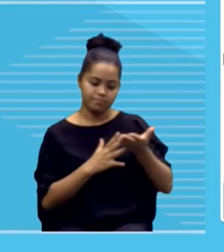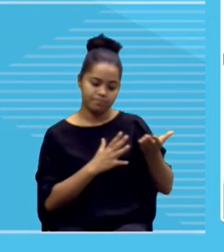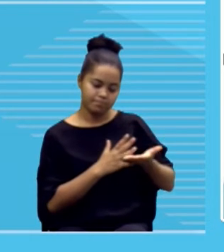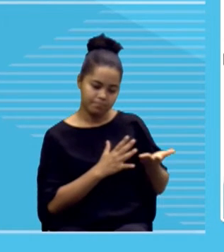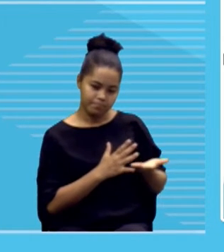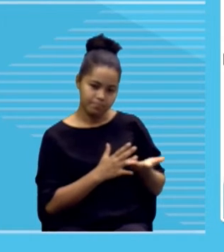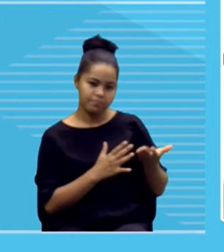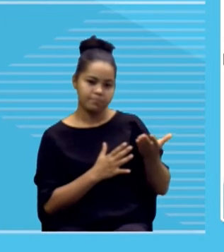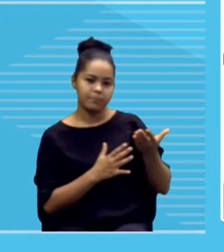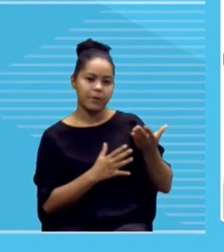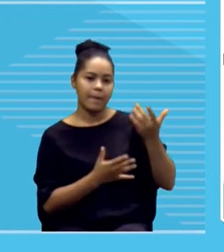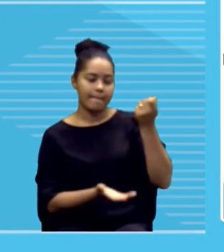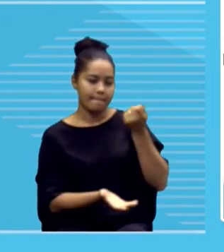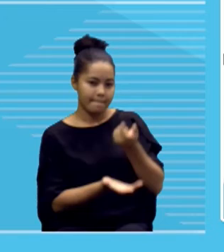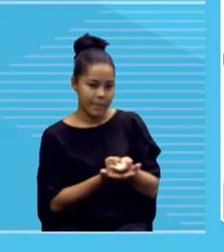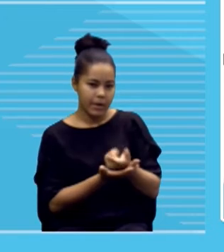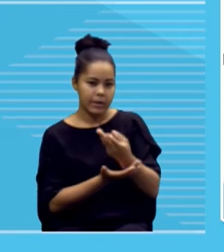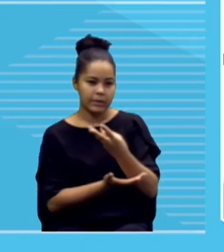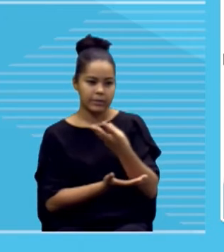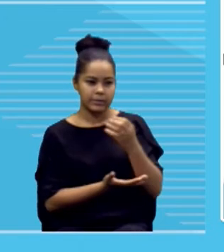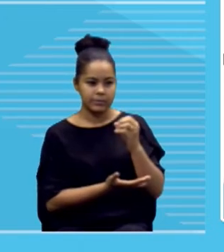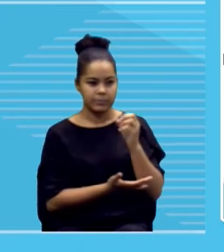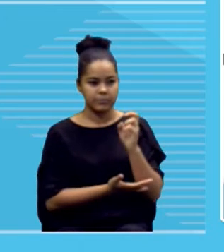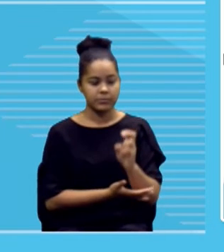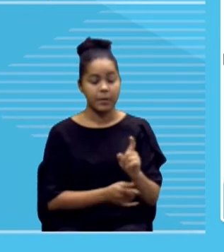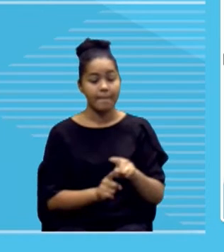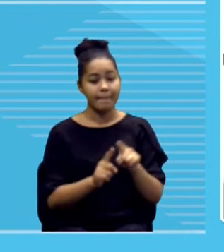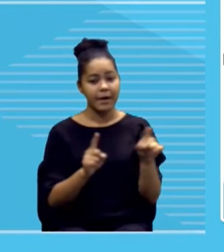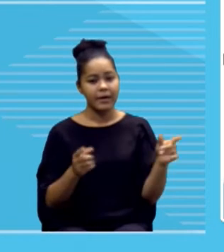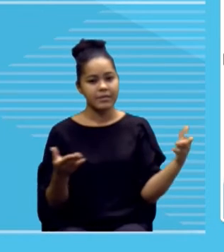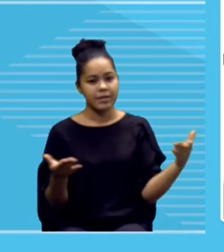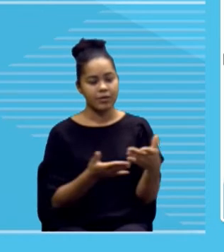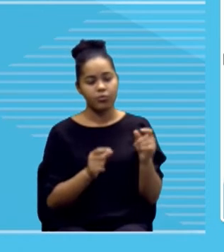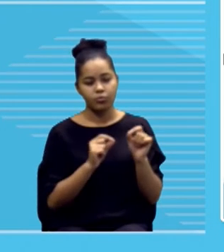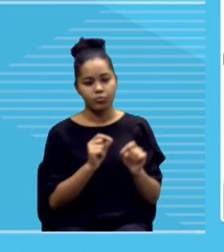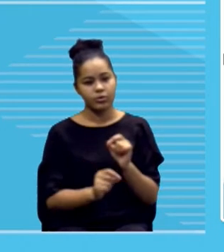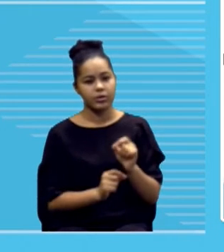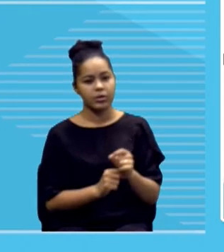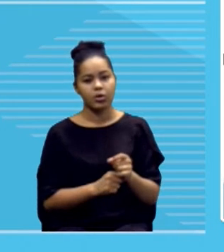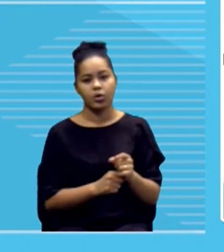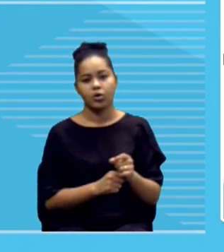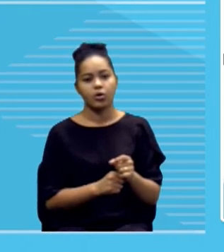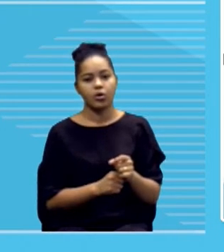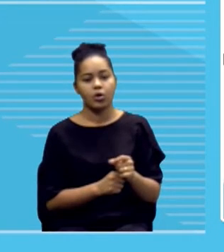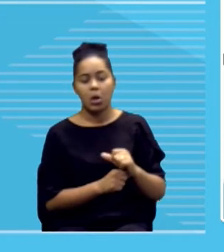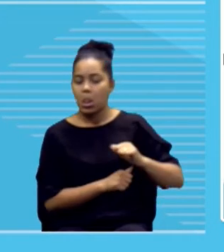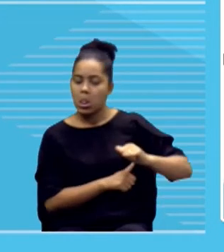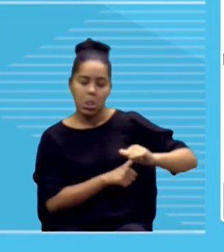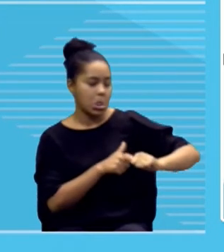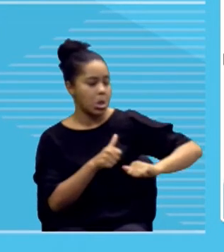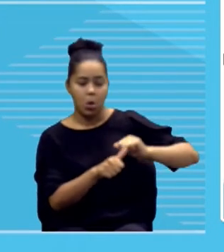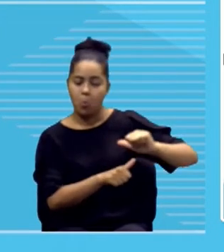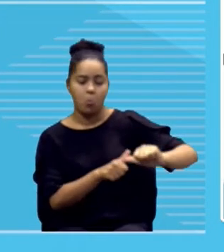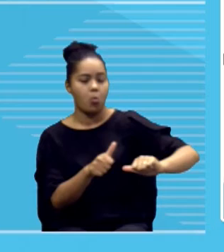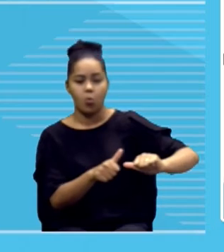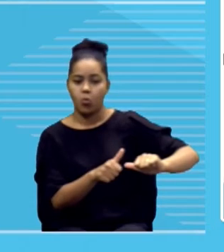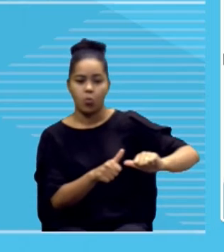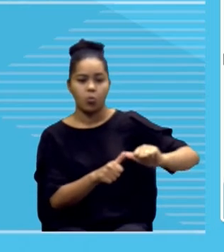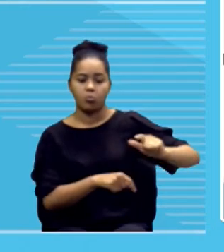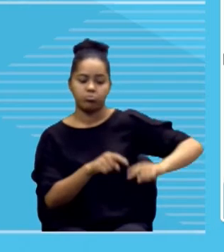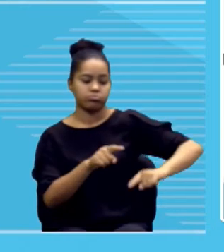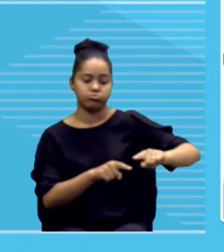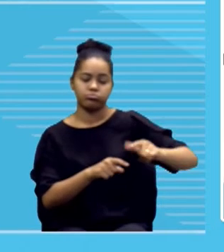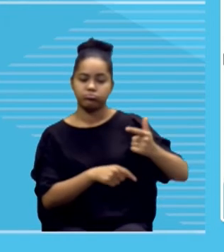valor da energia elétrica, que era o que você pagava mais ou menos, porém agora é um valor fixo, não tem mais uma variação, às vezes dava 280, às vezes dava